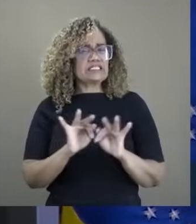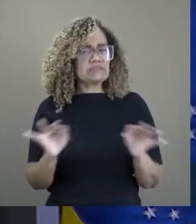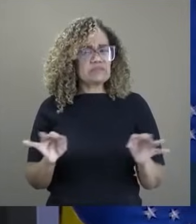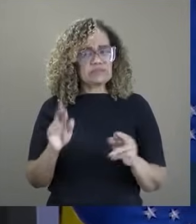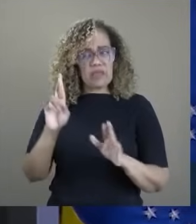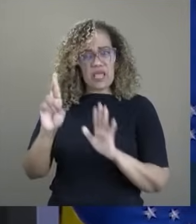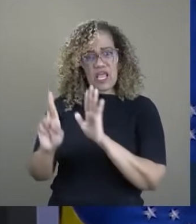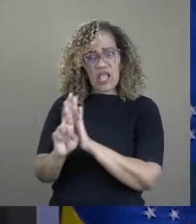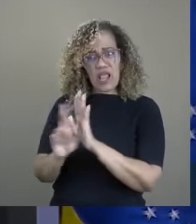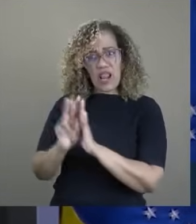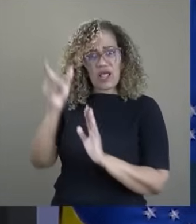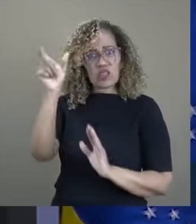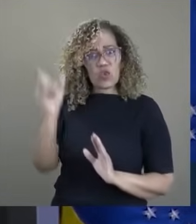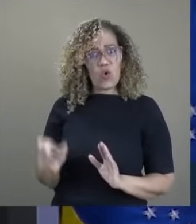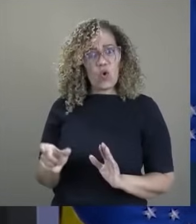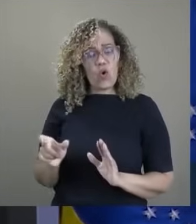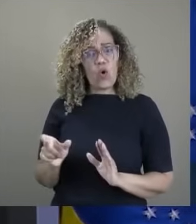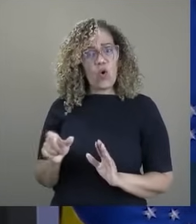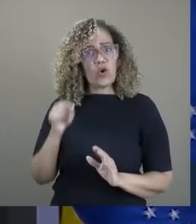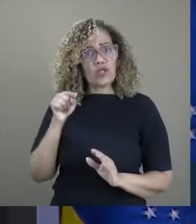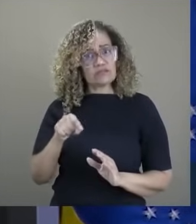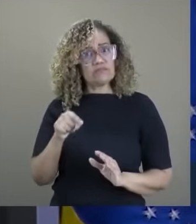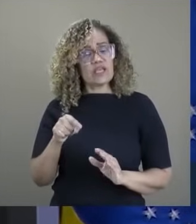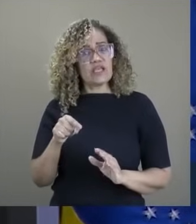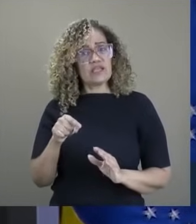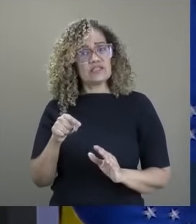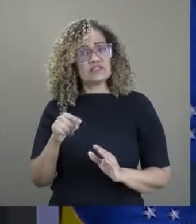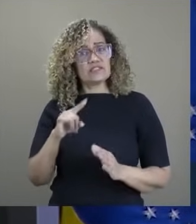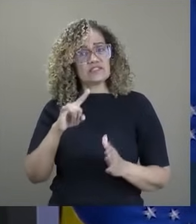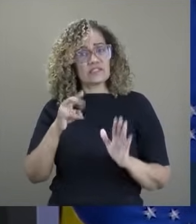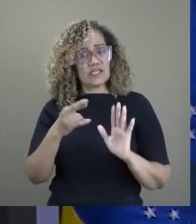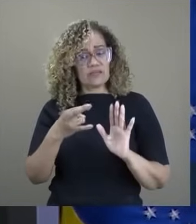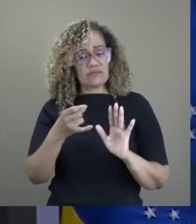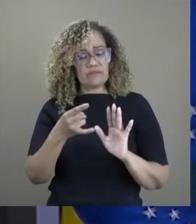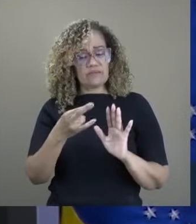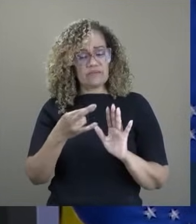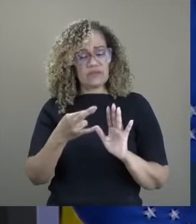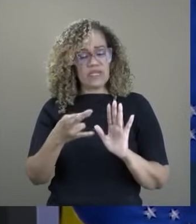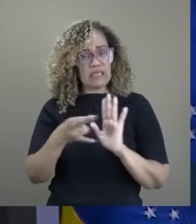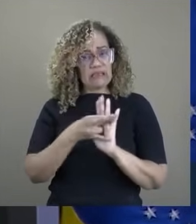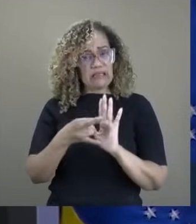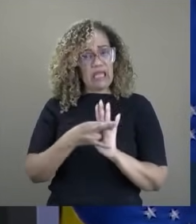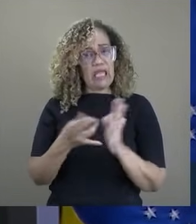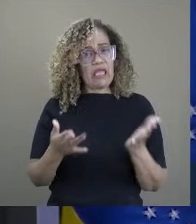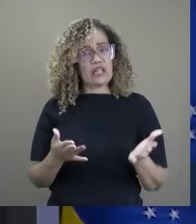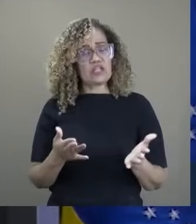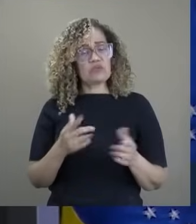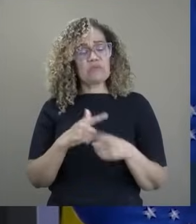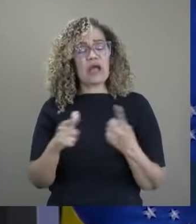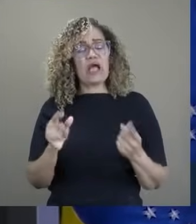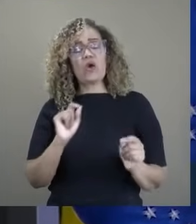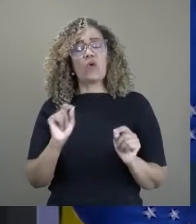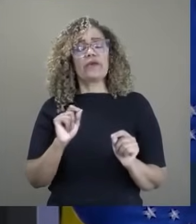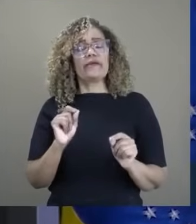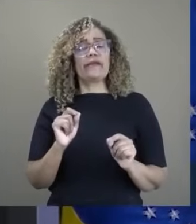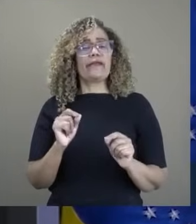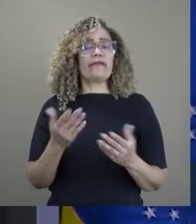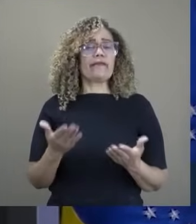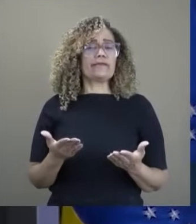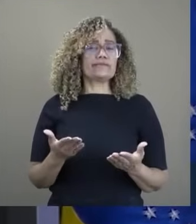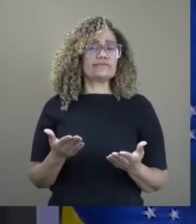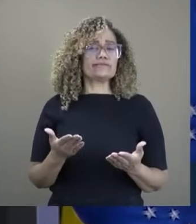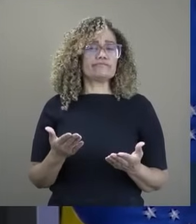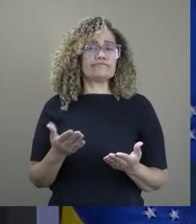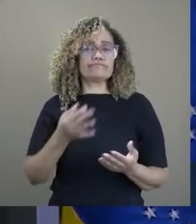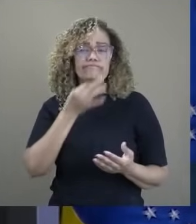do inquérito desse inquérito ou seja o que que eu vou esperar Faço nova